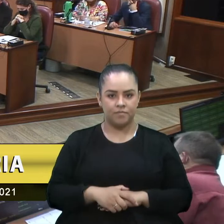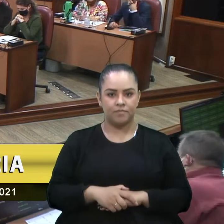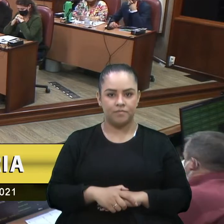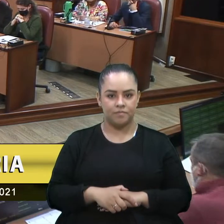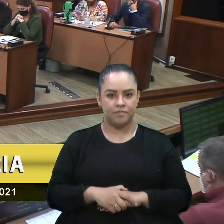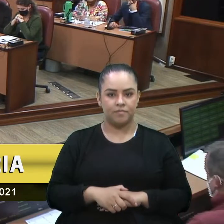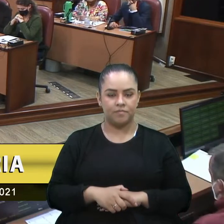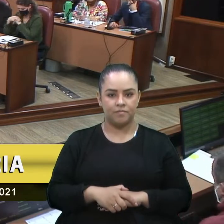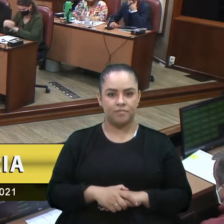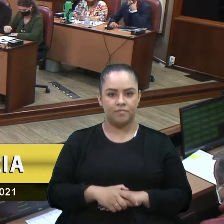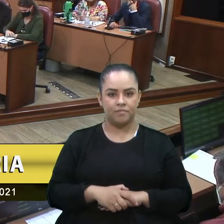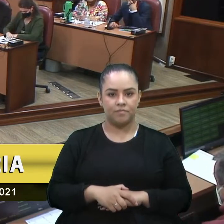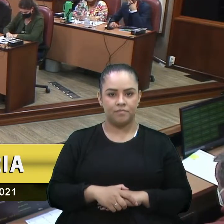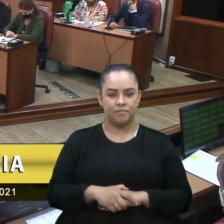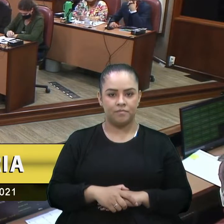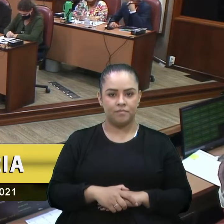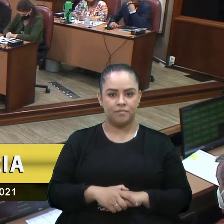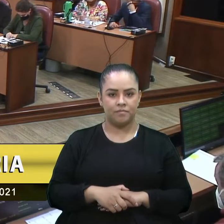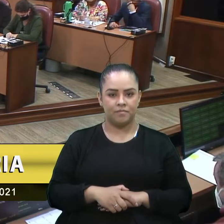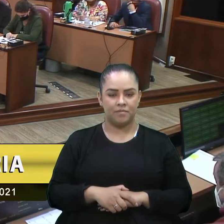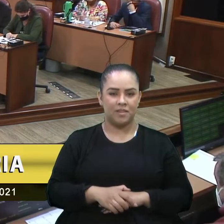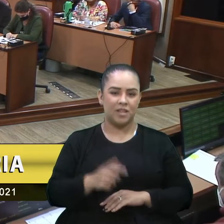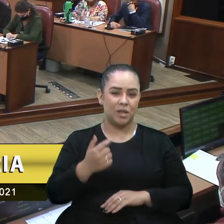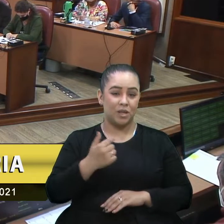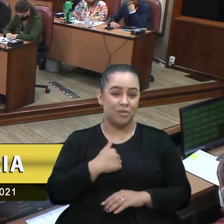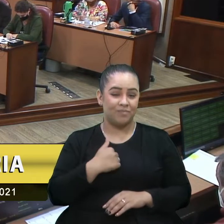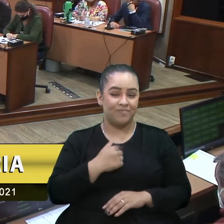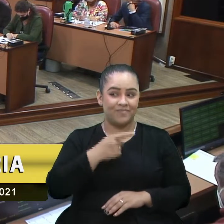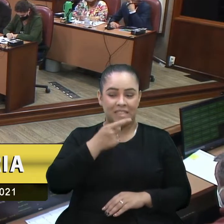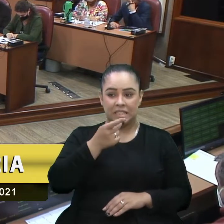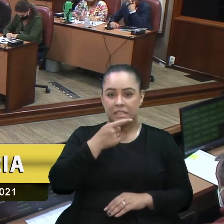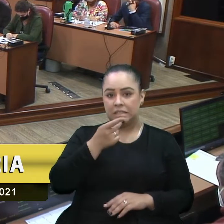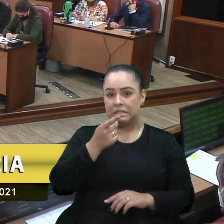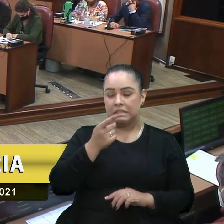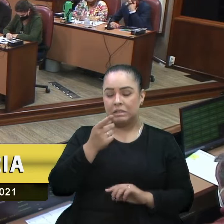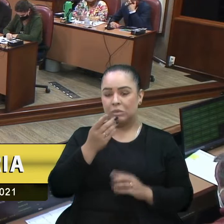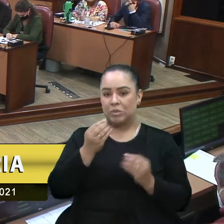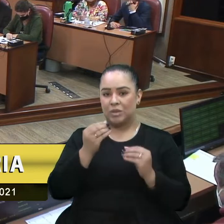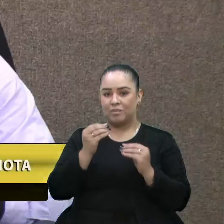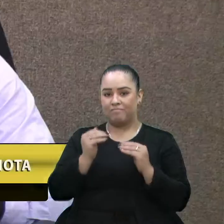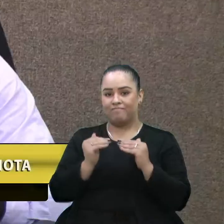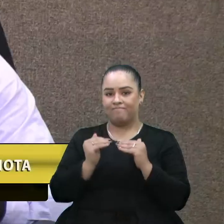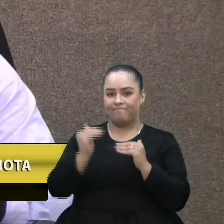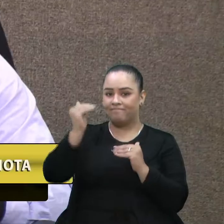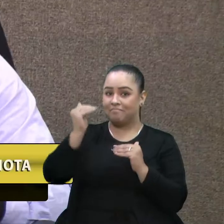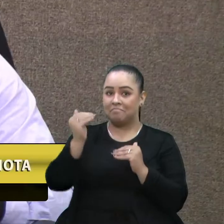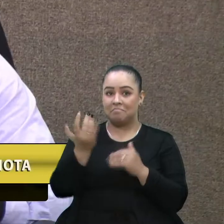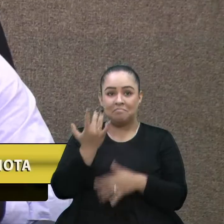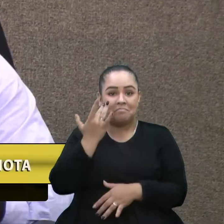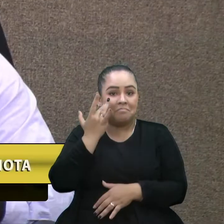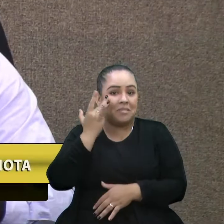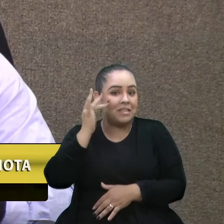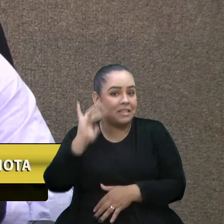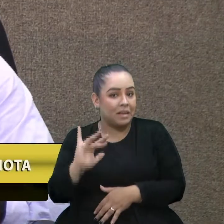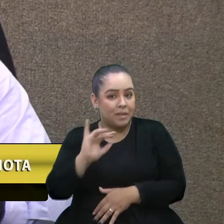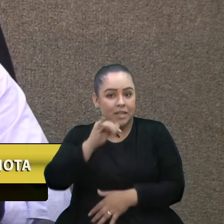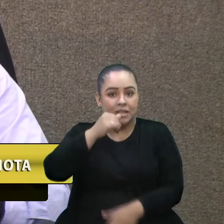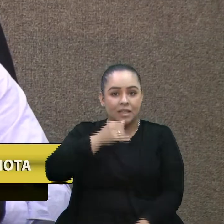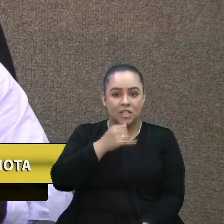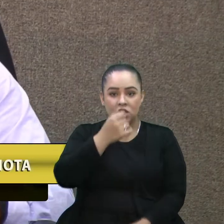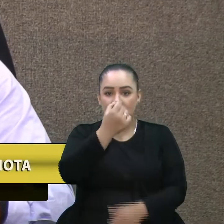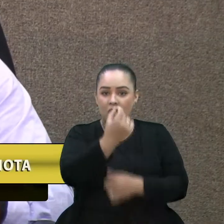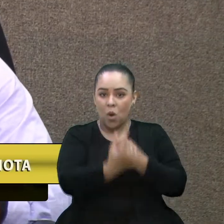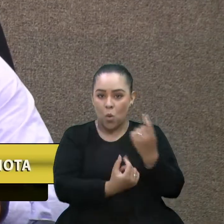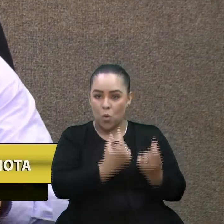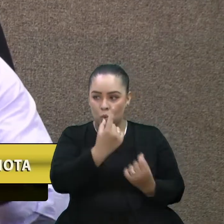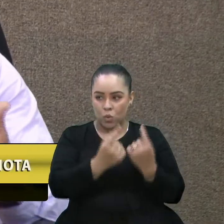E talvez eu vou extrapolar um pouco. Quem sabe, né? Quem sabe a tristeza de uns não